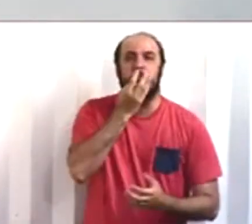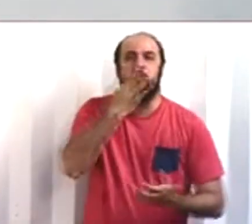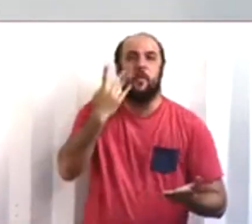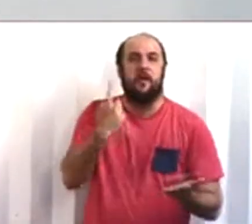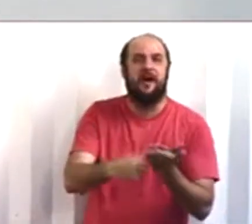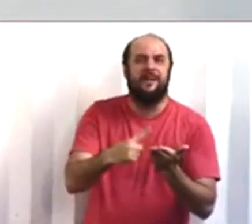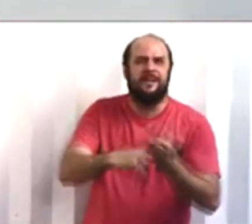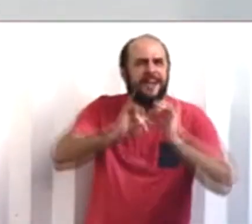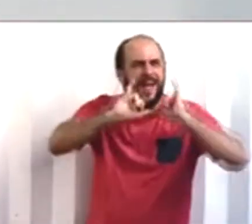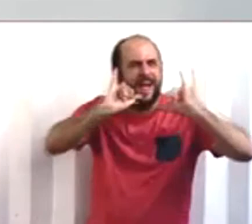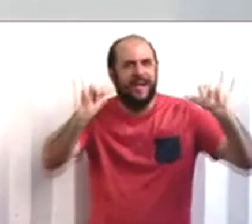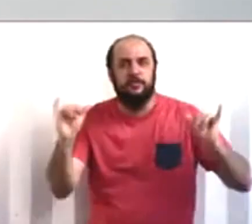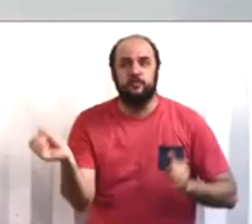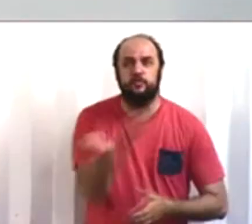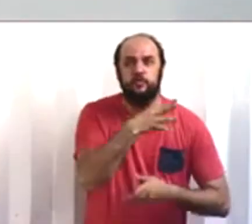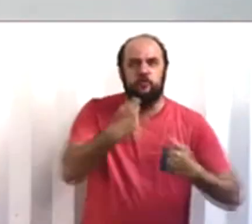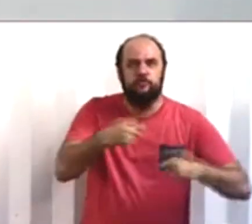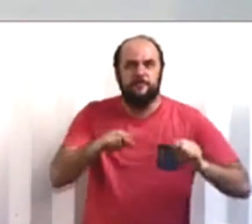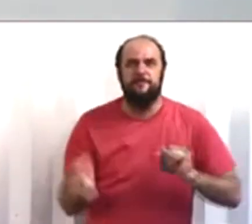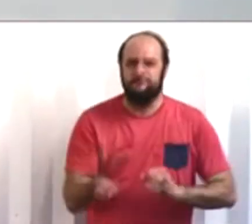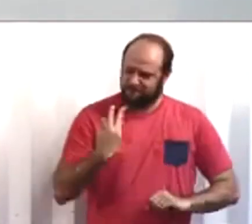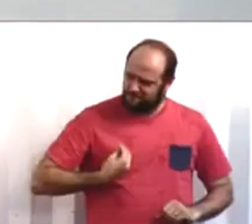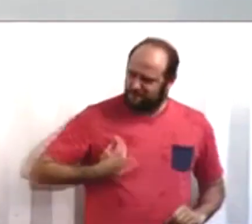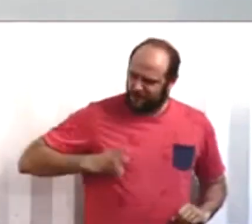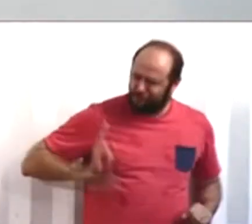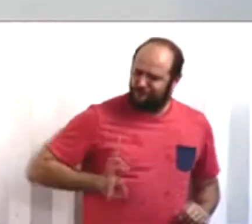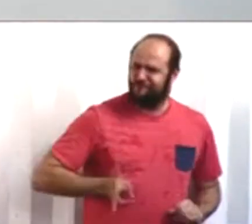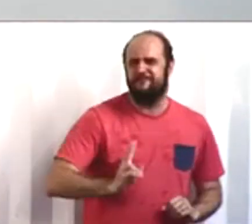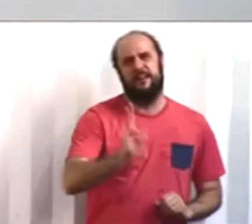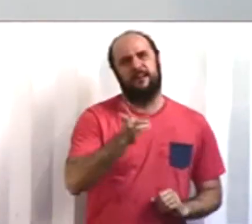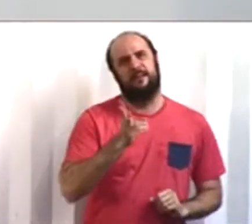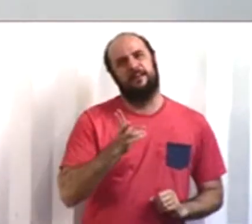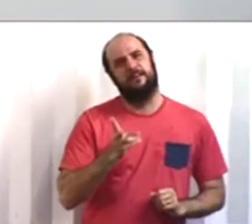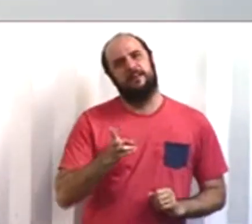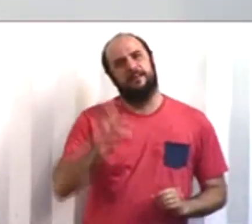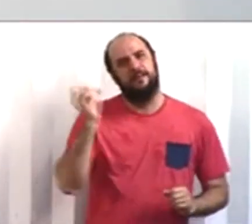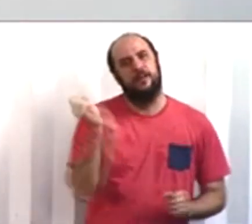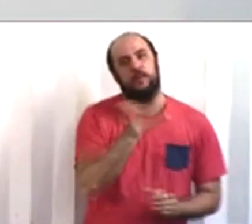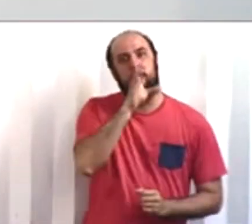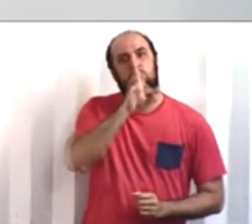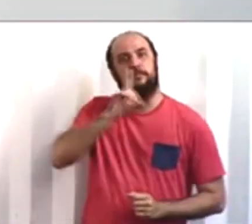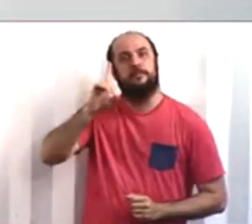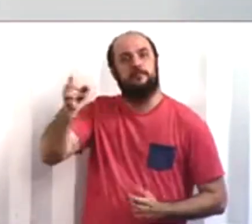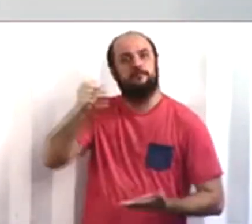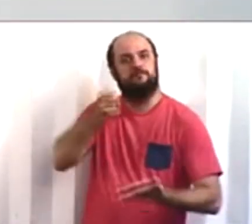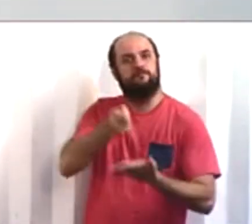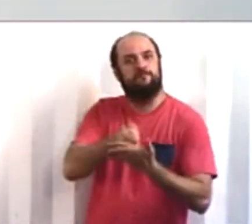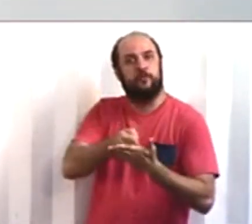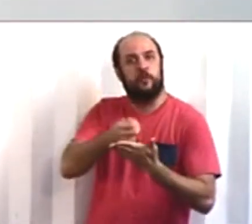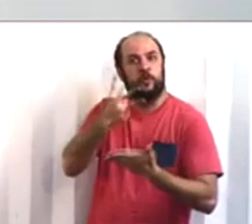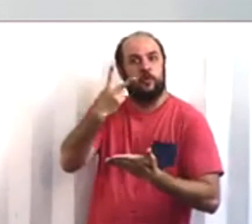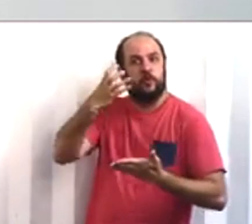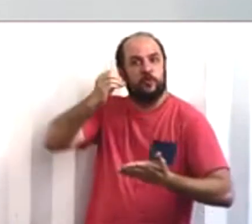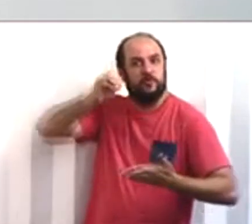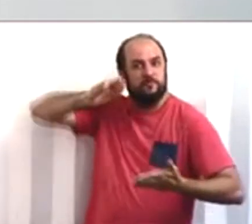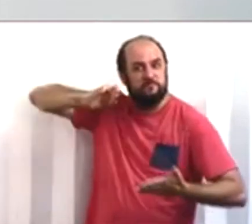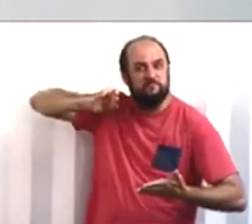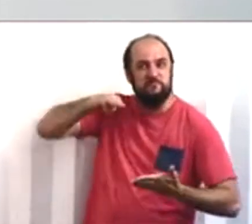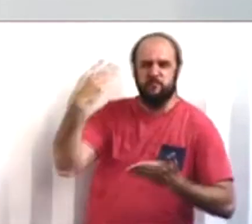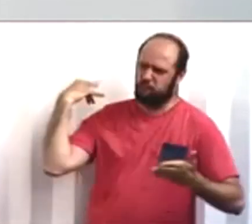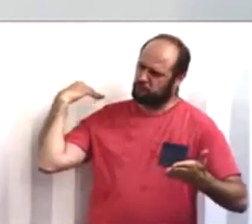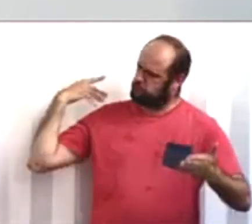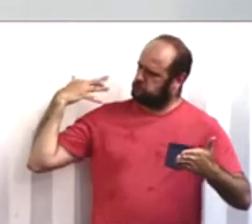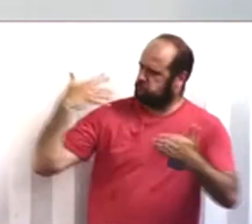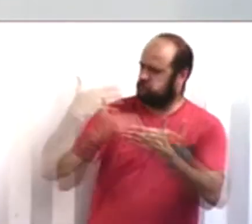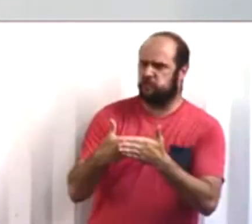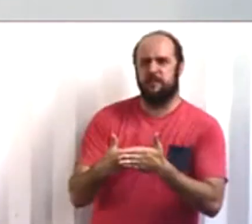de Deus precisa acontecer a cada dia na nossa vida. E o novo de Deus existe há 2000 anos, pregado